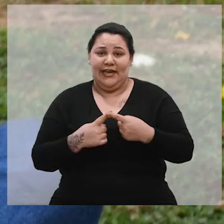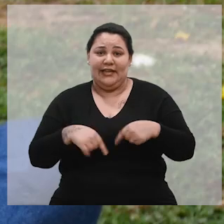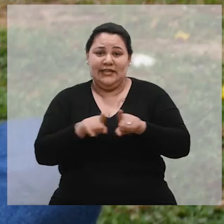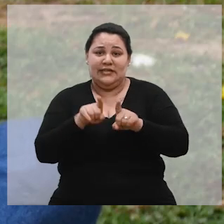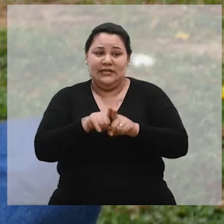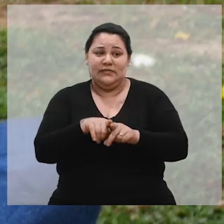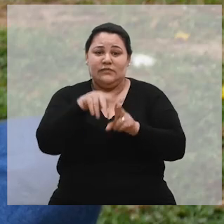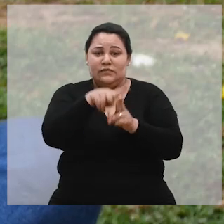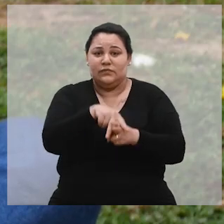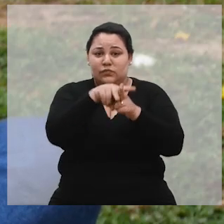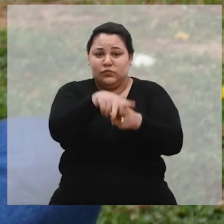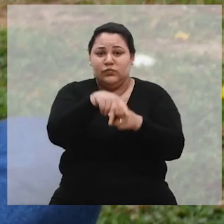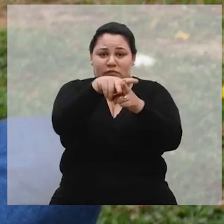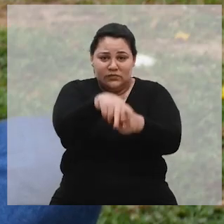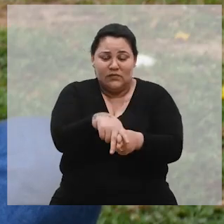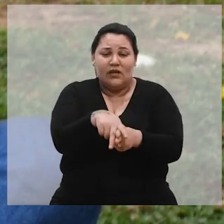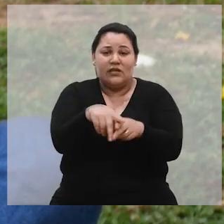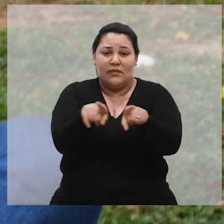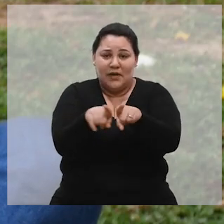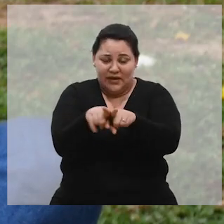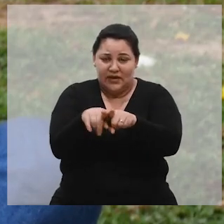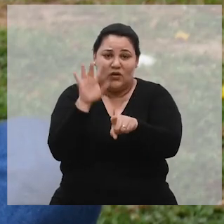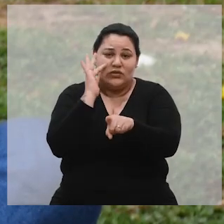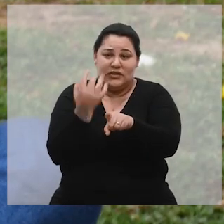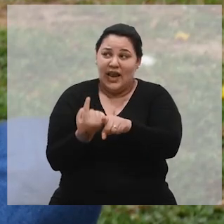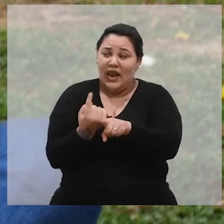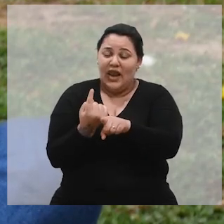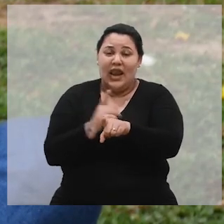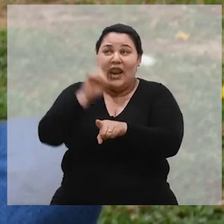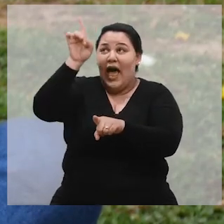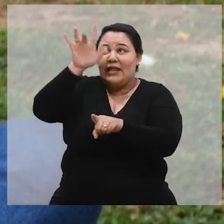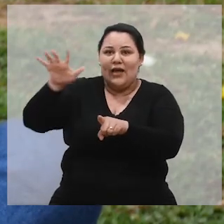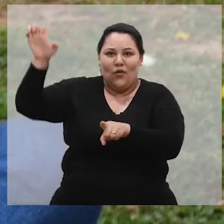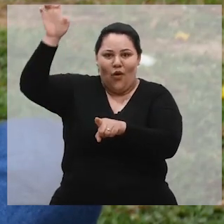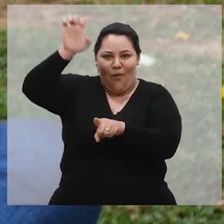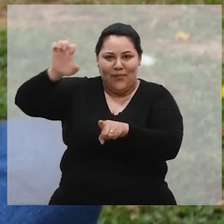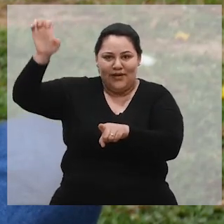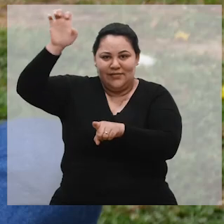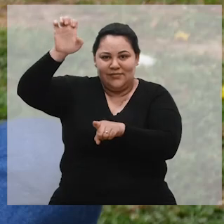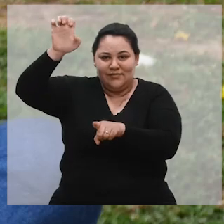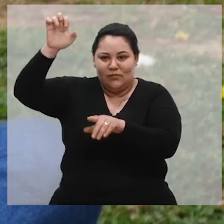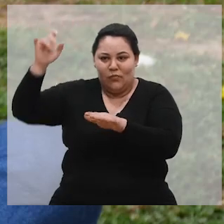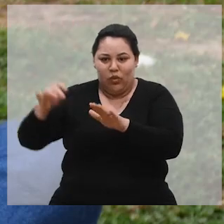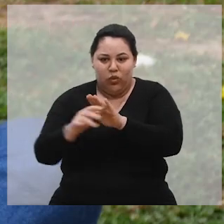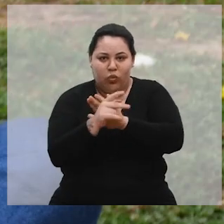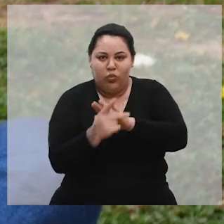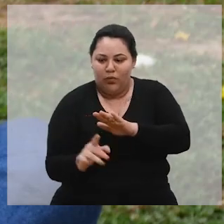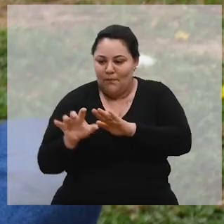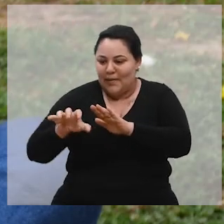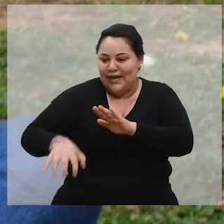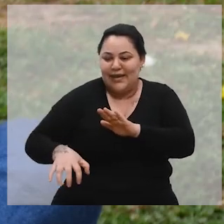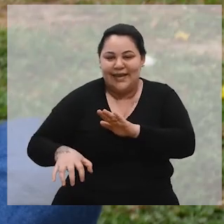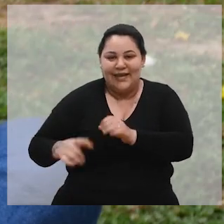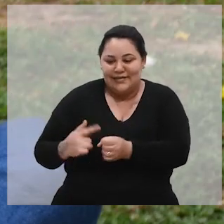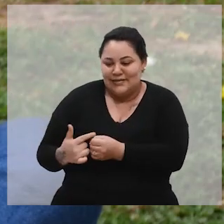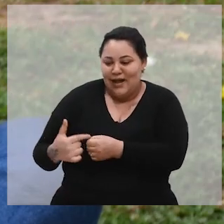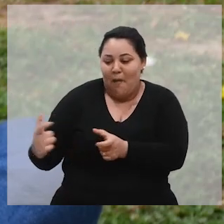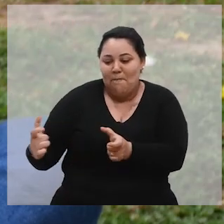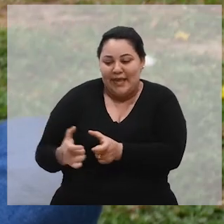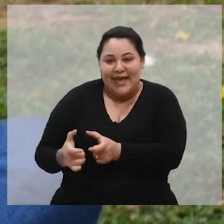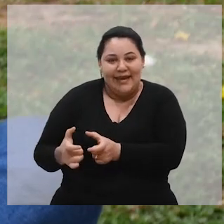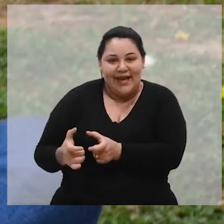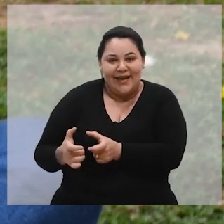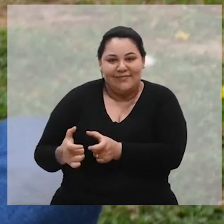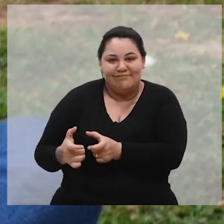elas realmente é uma tradição que vem lá da Europa, né? E que chegou em Cazuza, pessoal. como isso